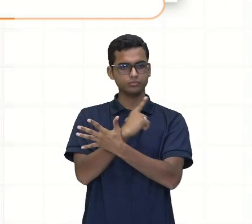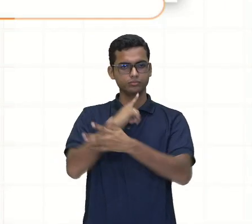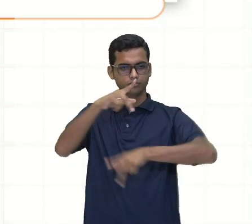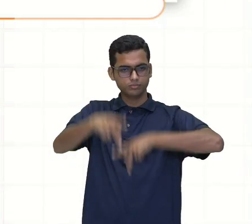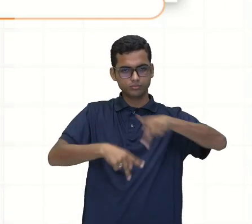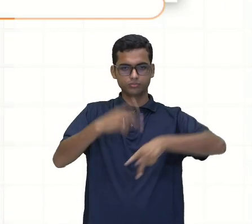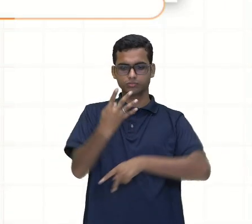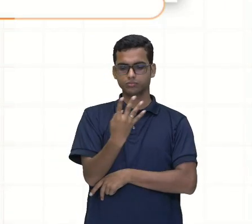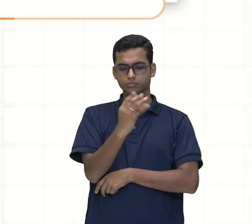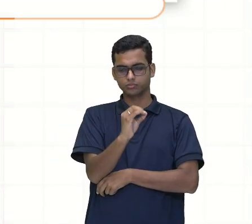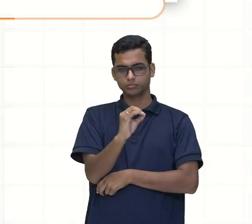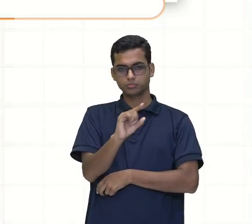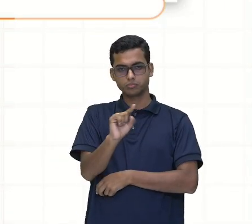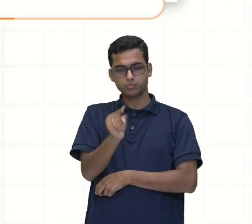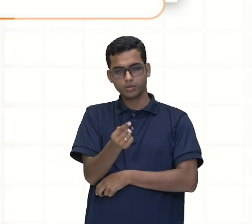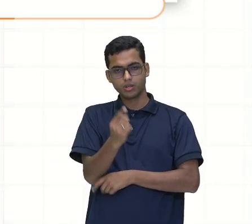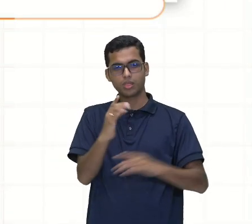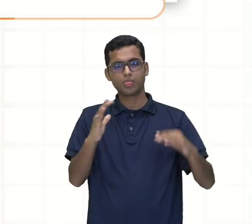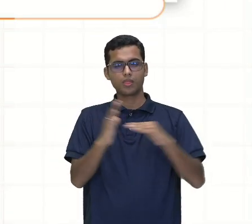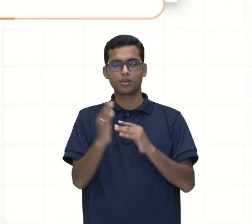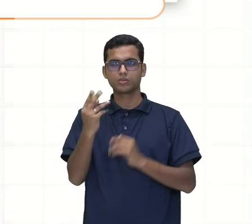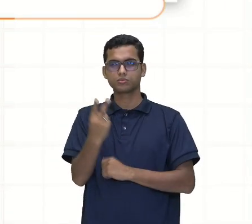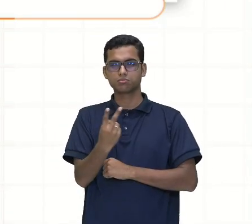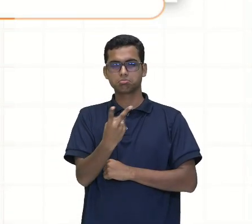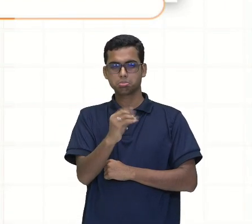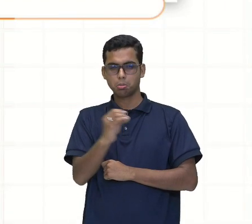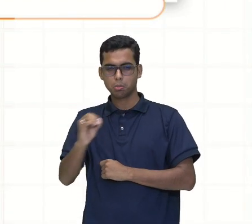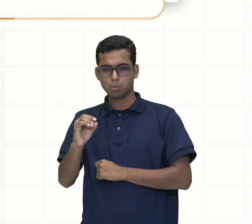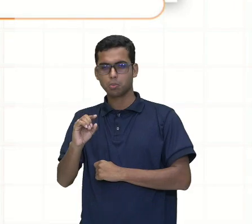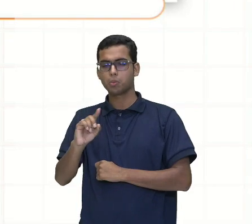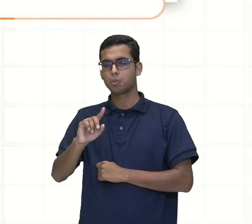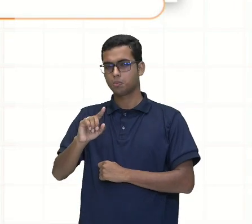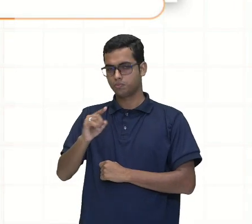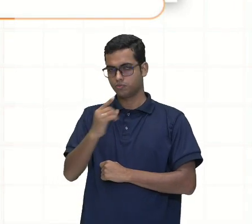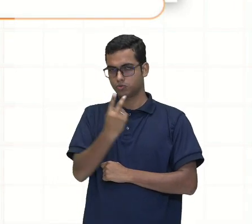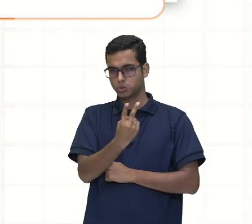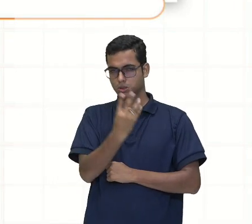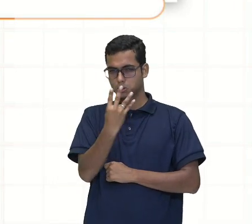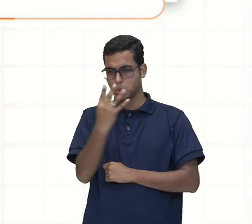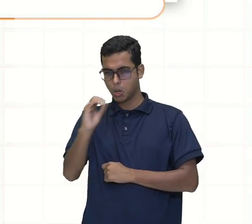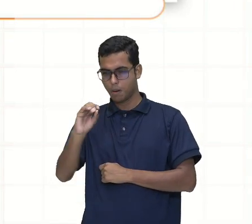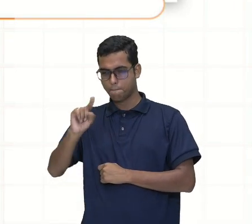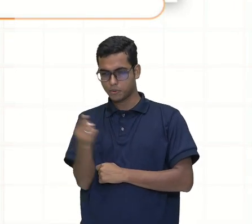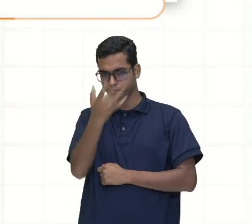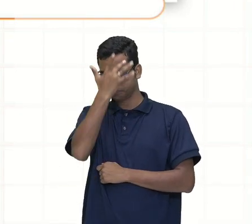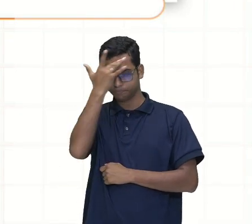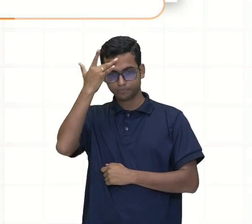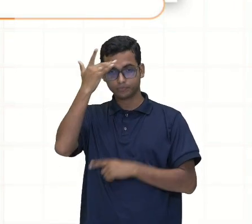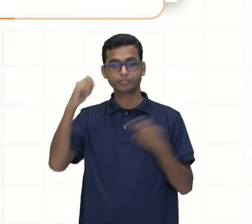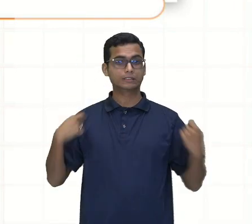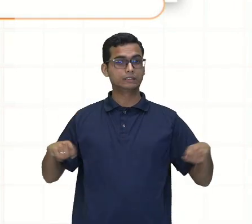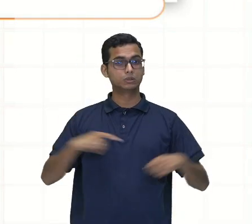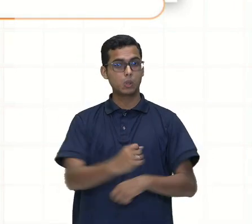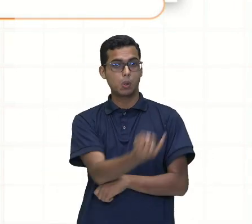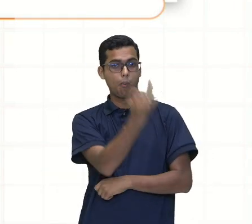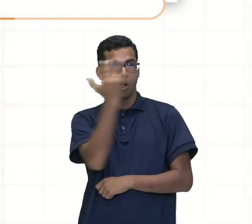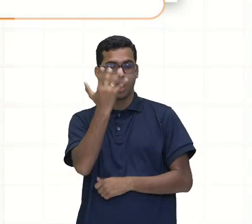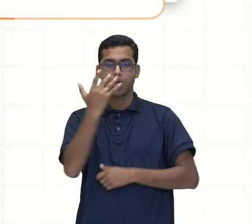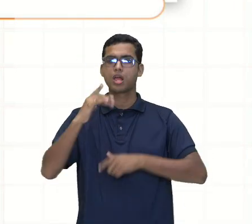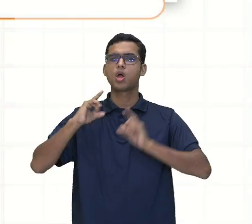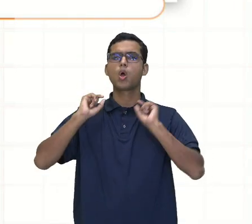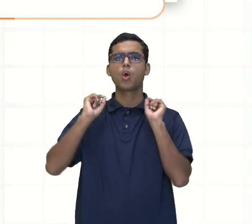mil a 240 mil habitantes. Então, era necessário ter justamente uma grande produção